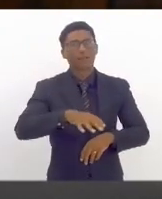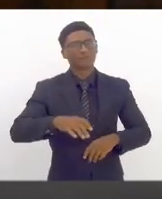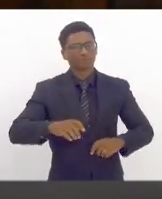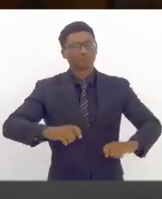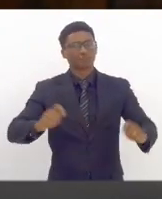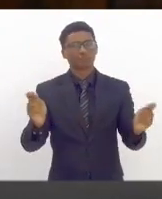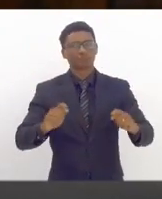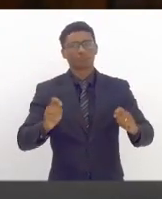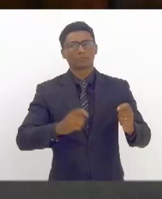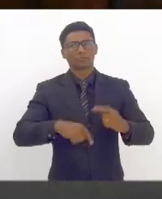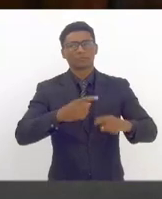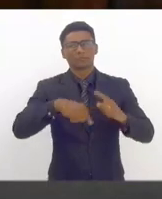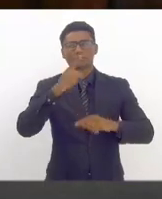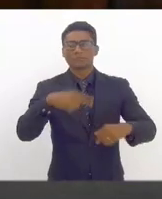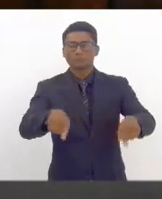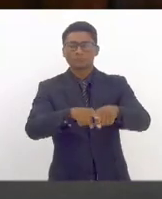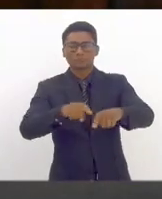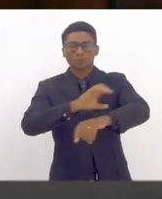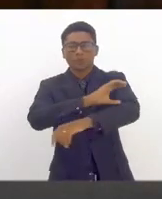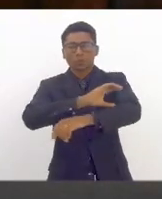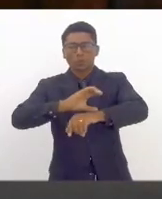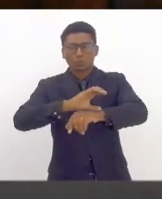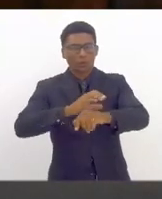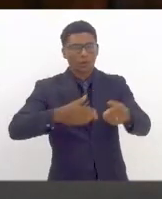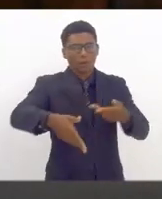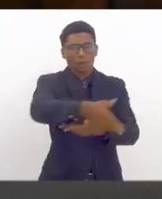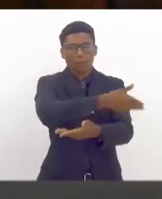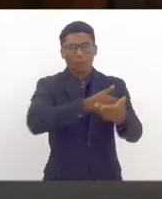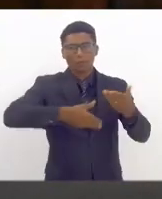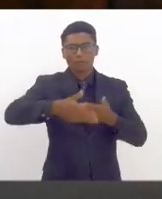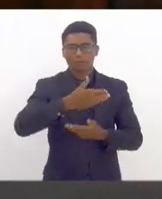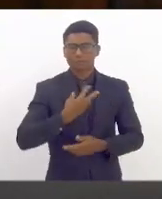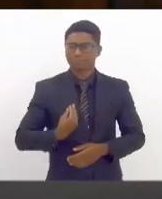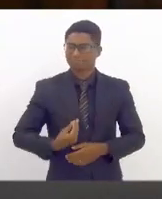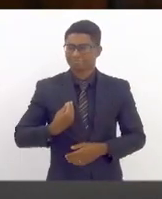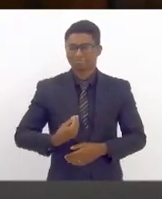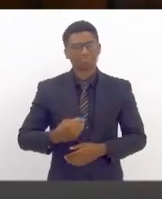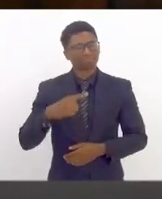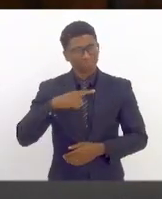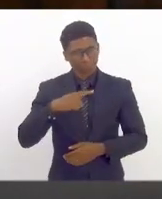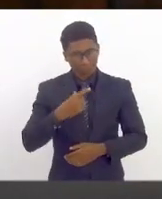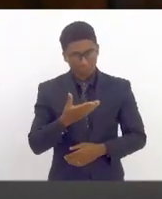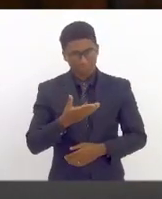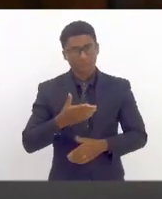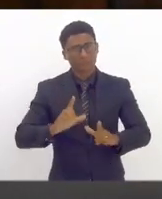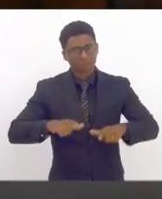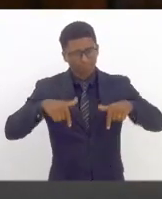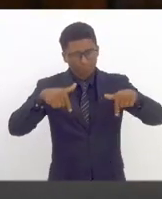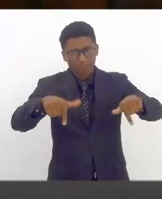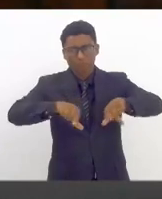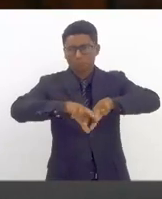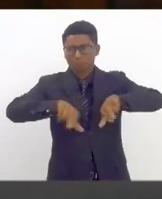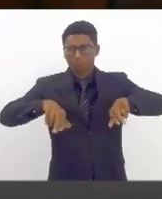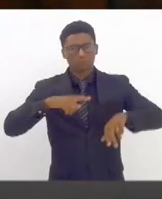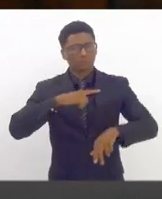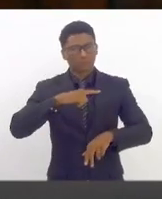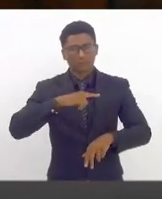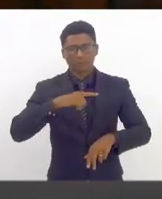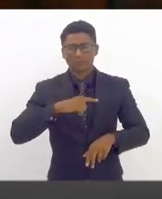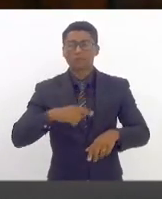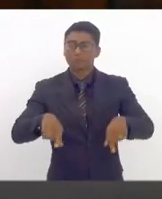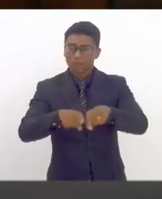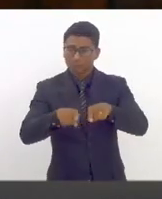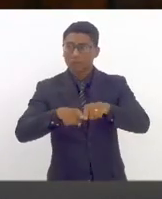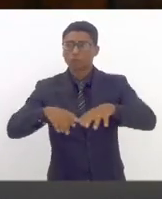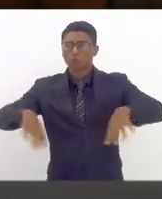então a rede efetiva da cultural da Baixada Fluminense tá aí cada vez mais atuante cada vez mais conseguindo visibilidade